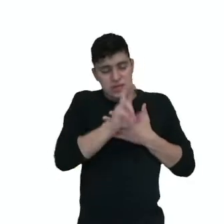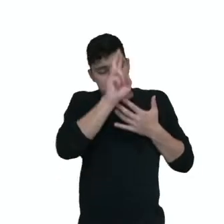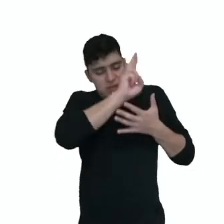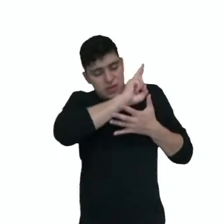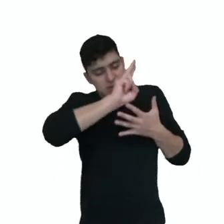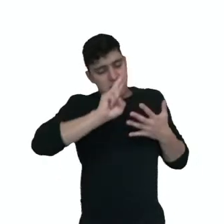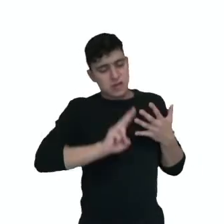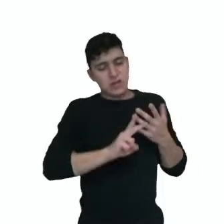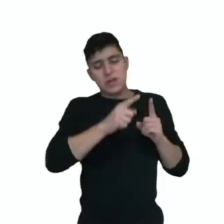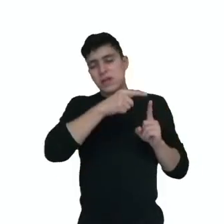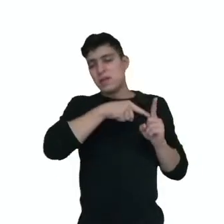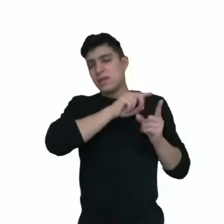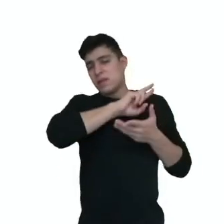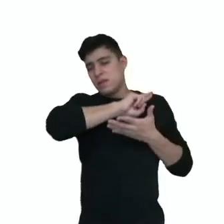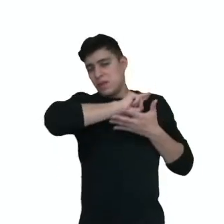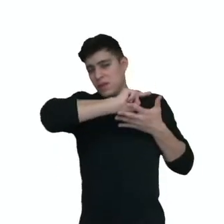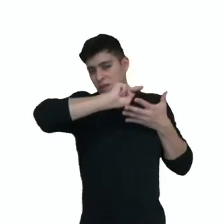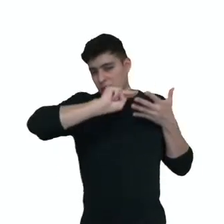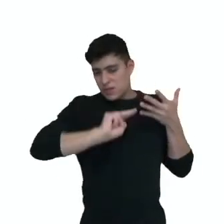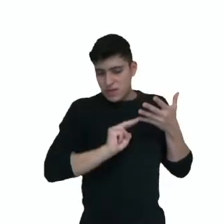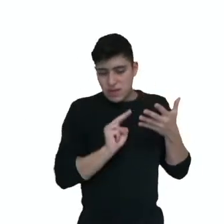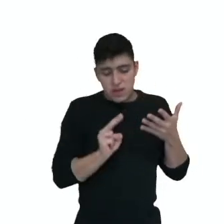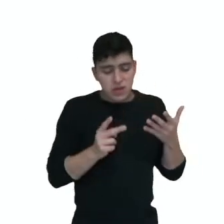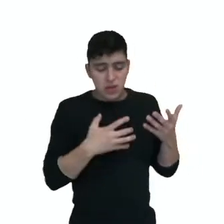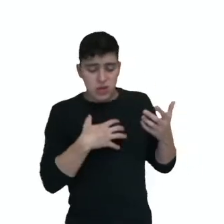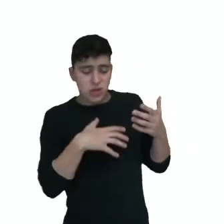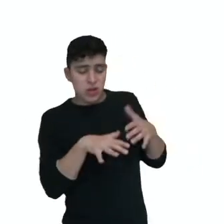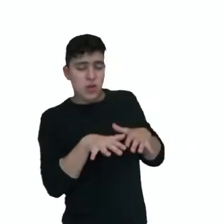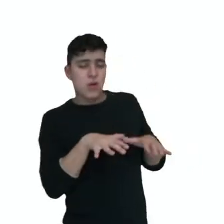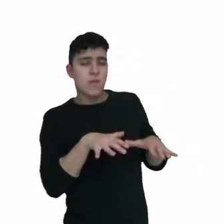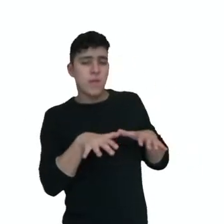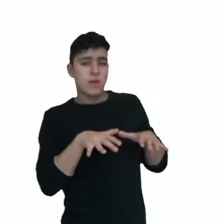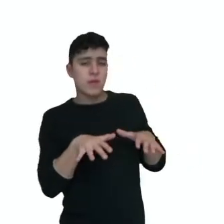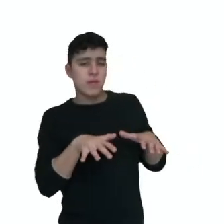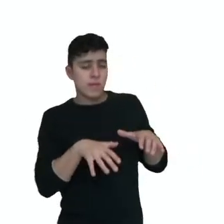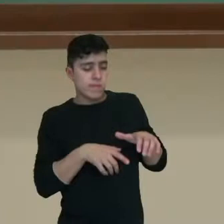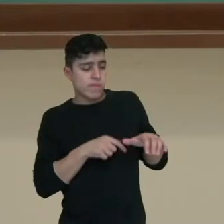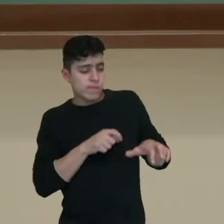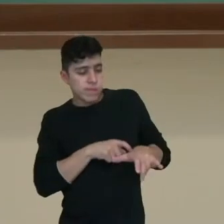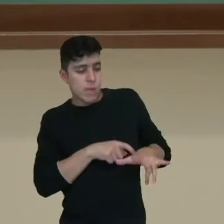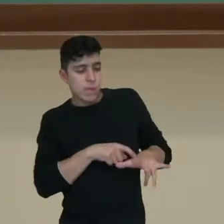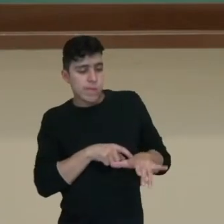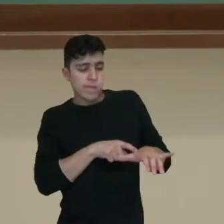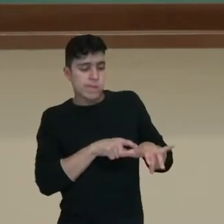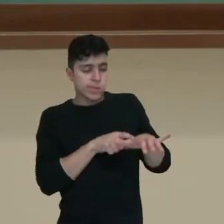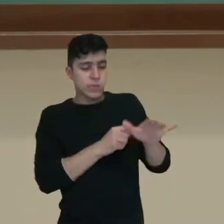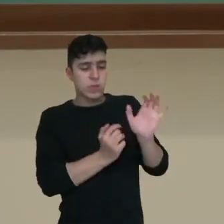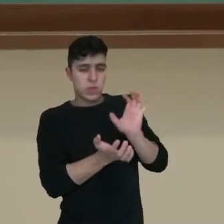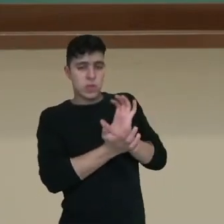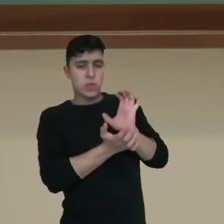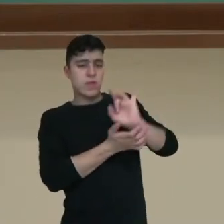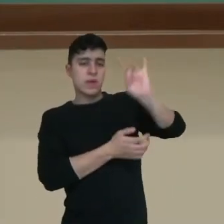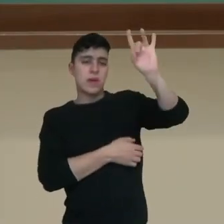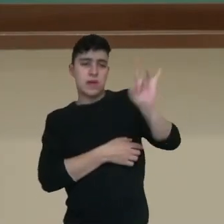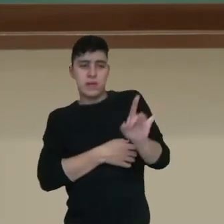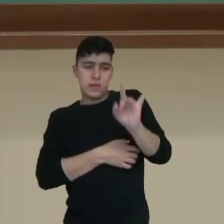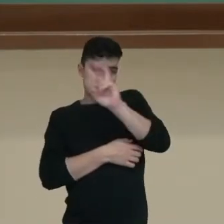são vários tipos de formas de locomoção, né, que nós temos dentro desse grupo, tá?